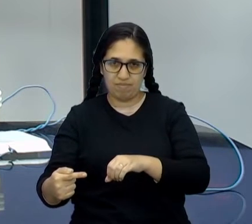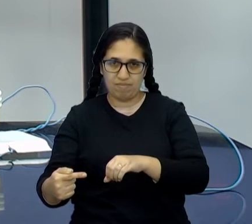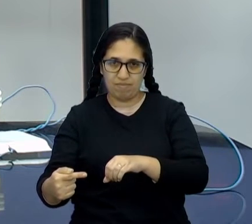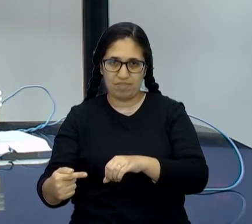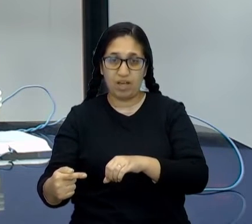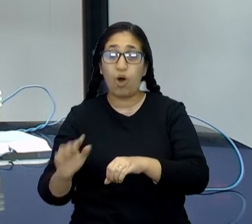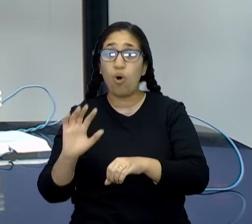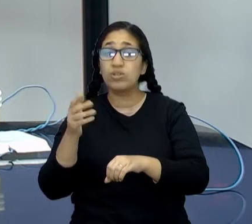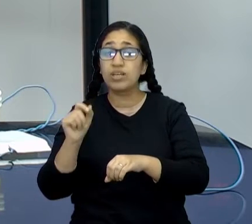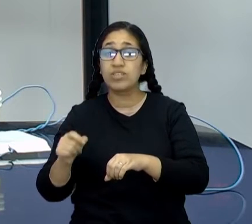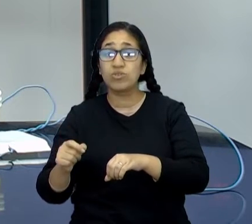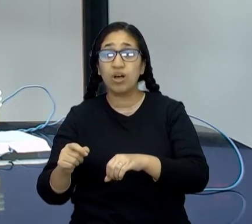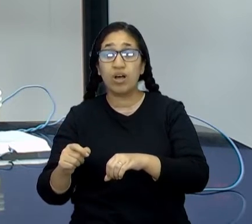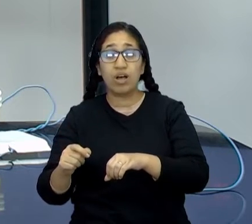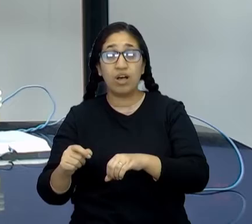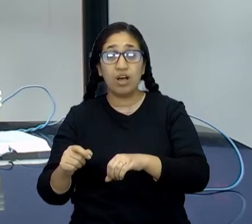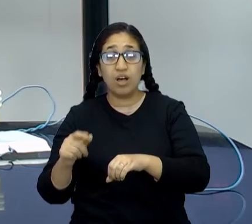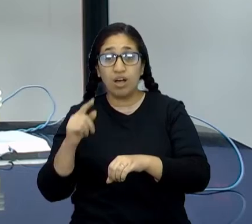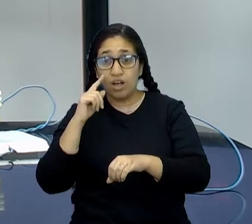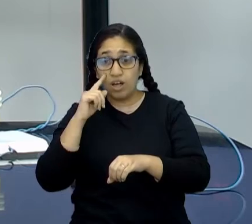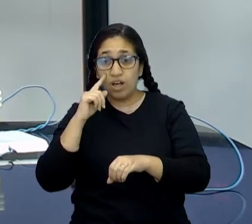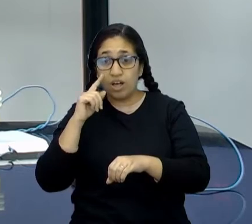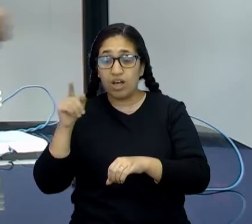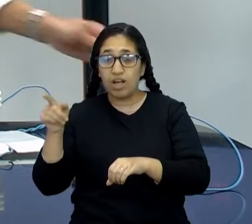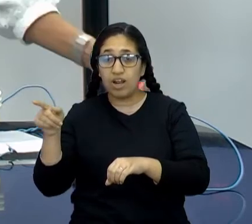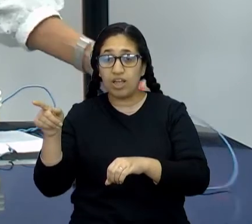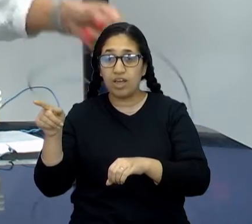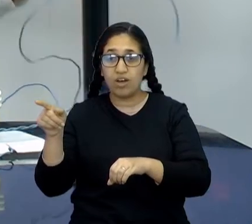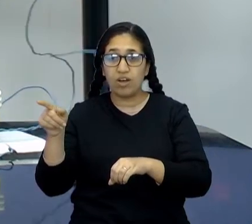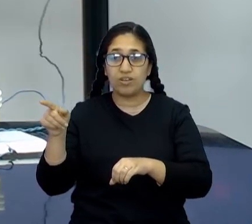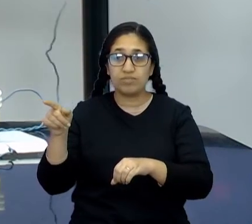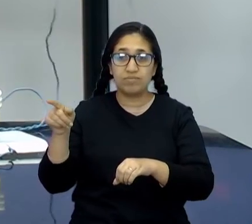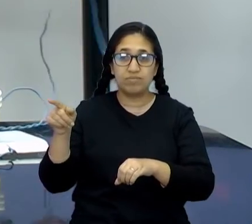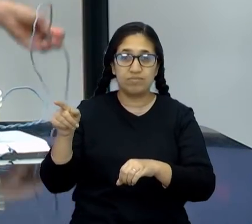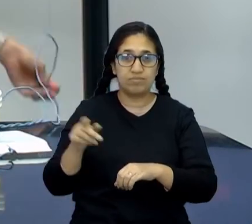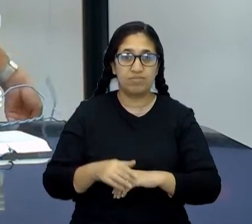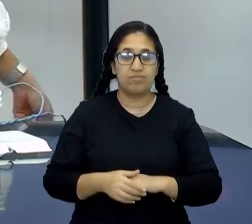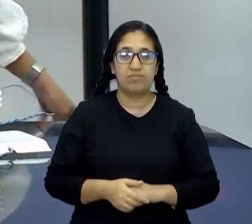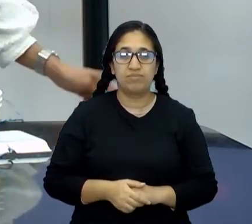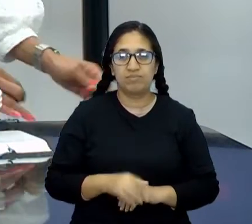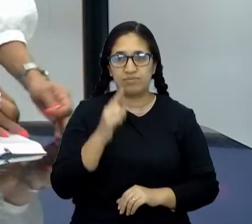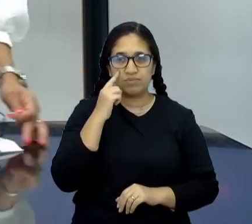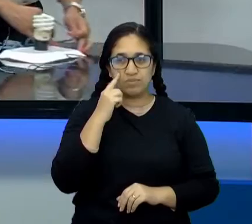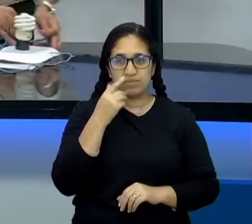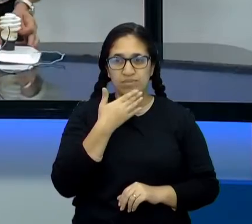que se ele não se movimenta, vamos ver aqui na câmera 3, vamos ver se a gente consegue ver melhor.